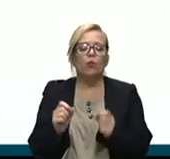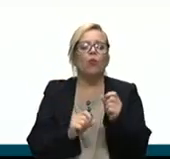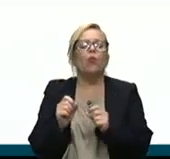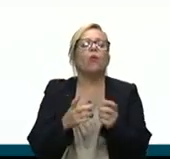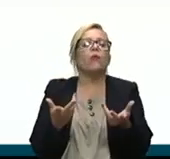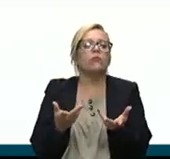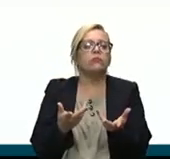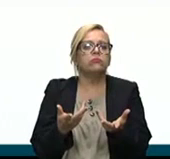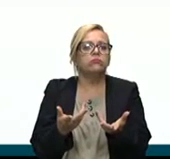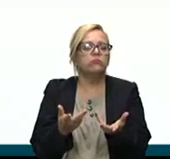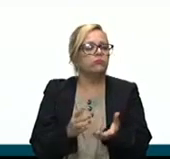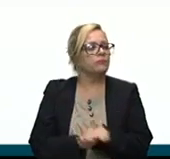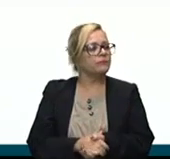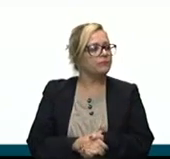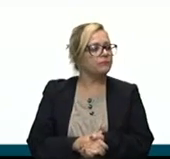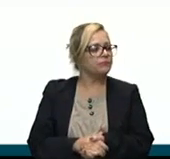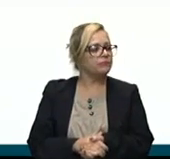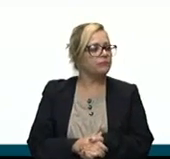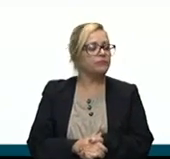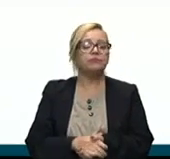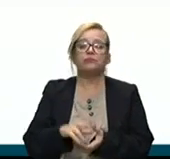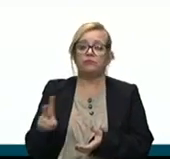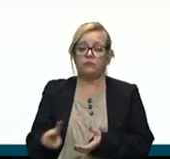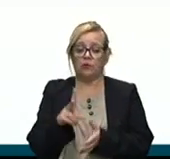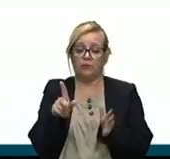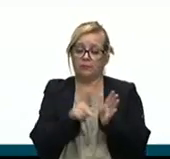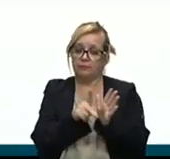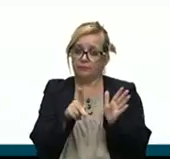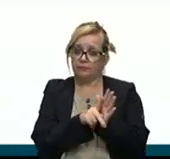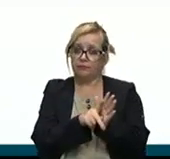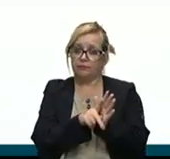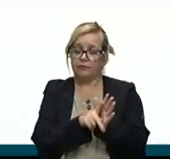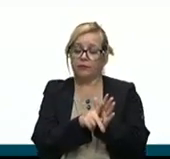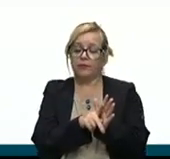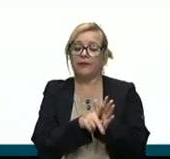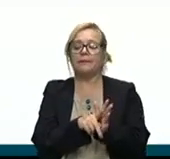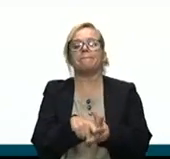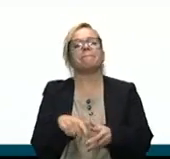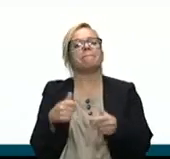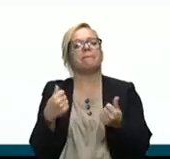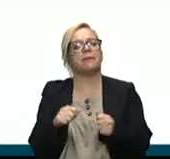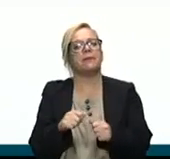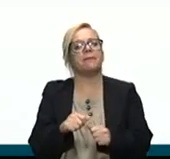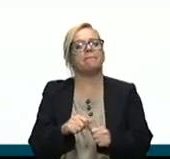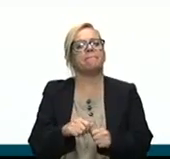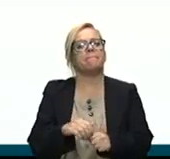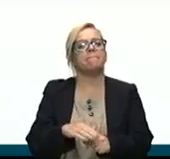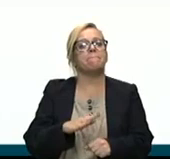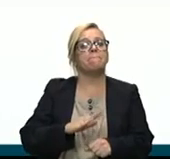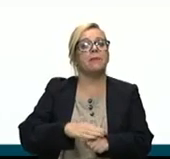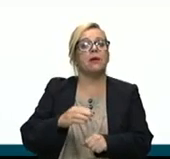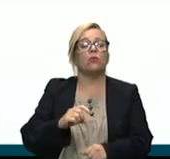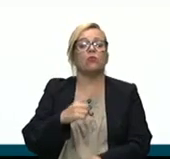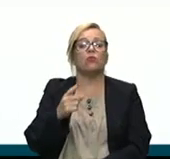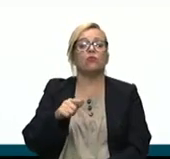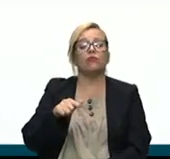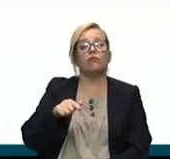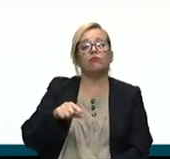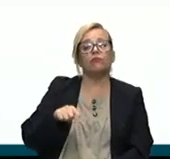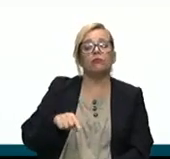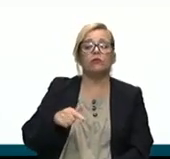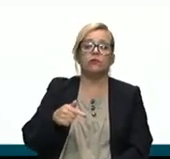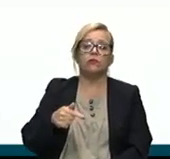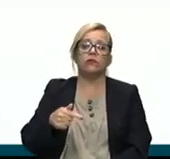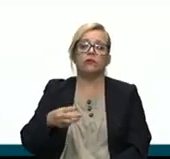região crítica mesmo? Para um valor pertencer à região crítica, ele precisa ser maior ou igual que